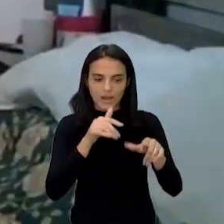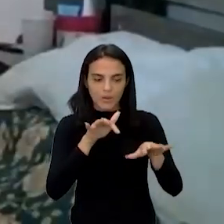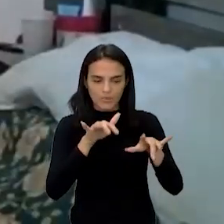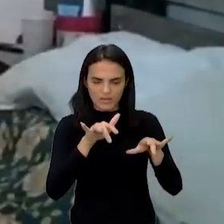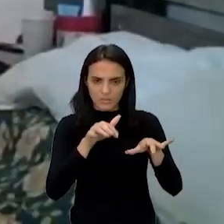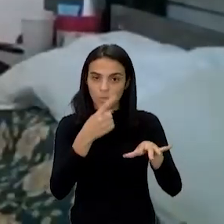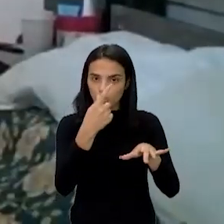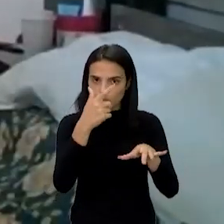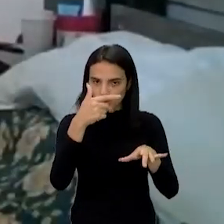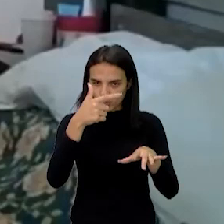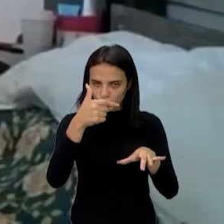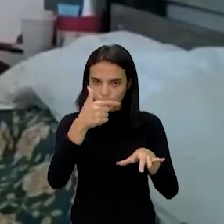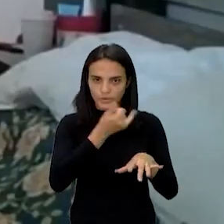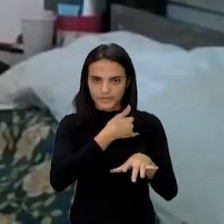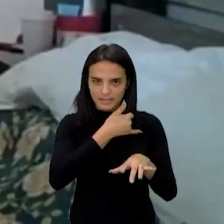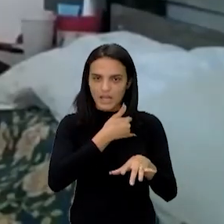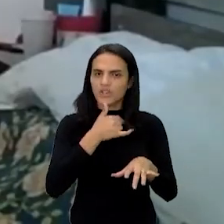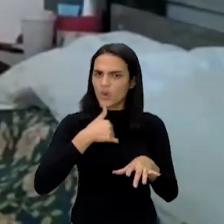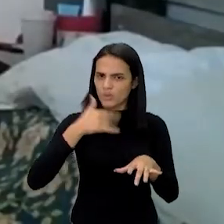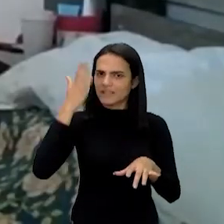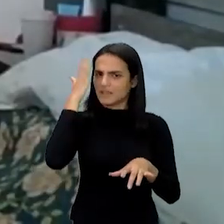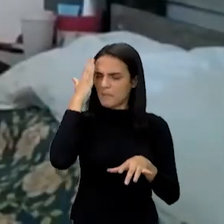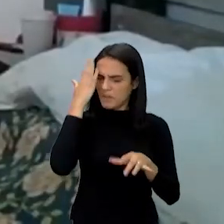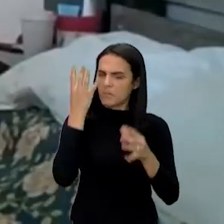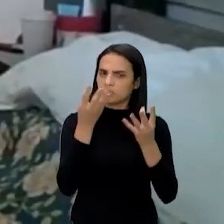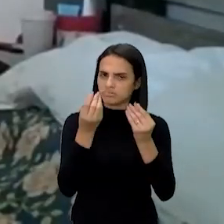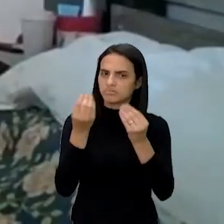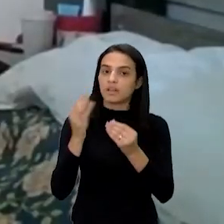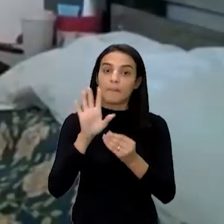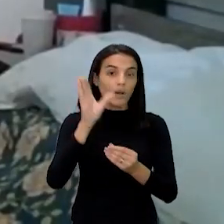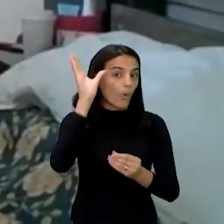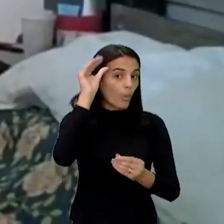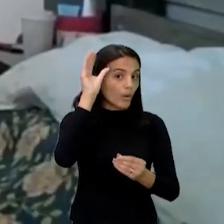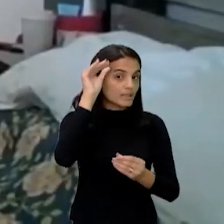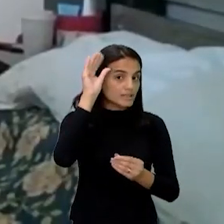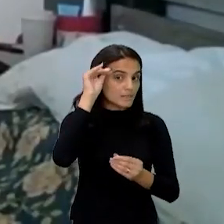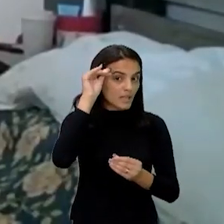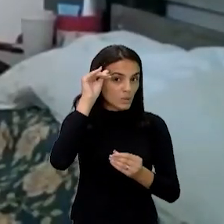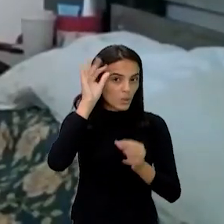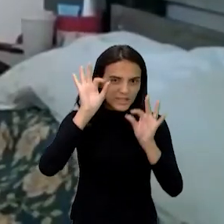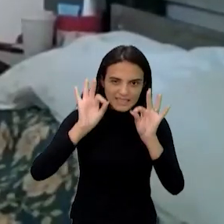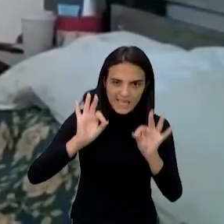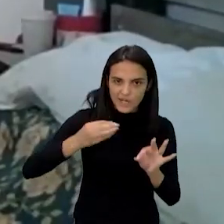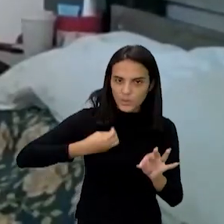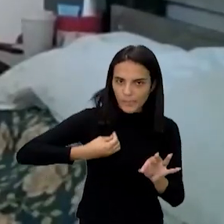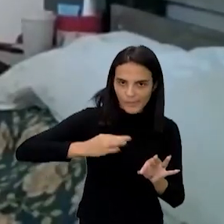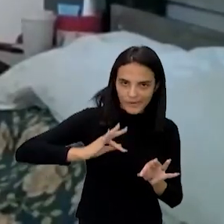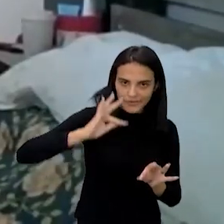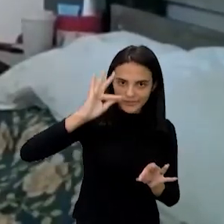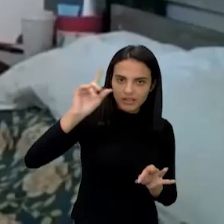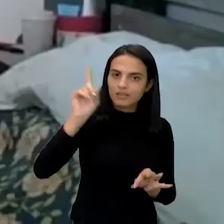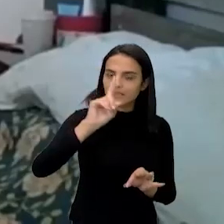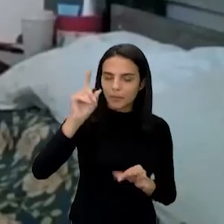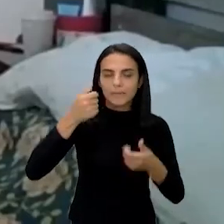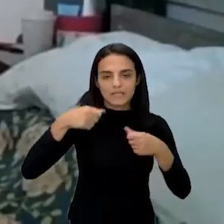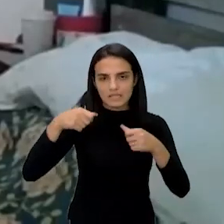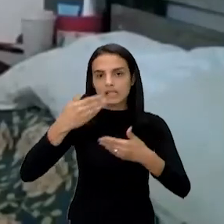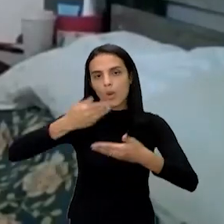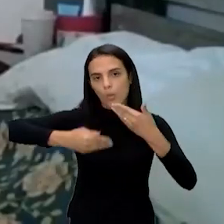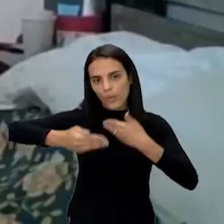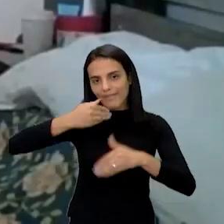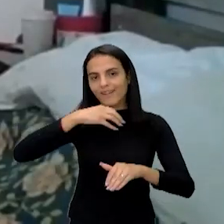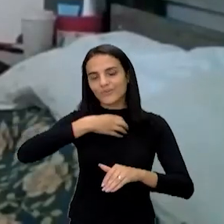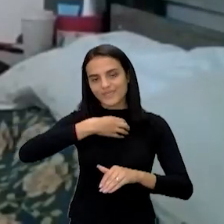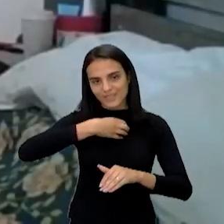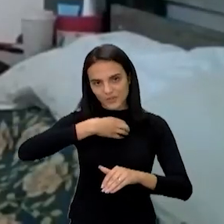muita coisa já, mas o conhecimento não é suficiente para a vida. é preciso cuidar dos sentimentos também, o que eu não